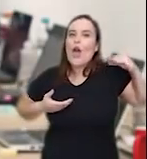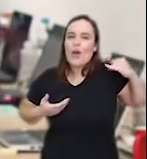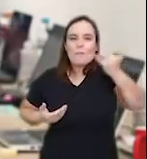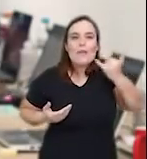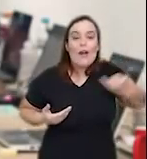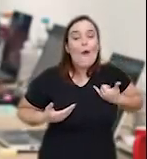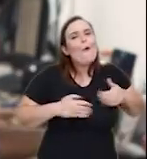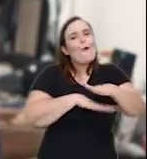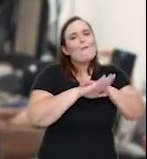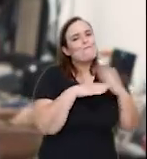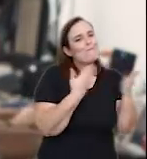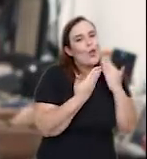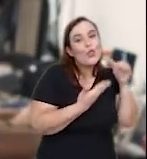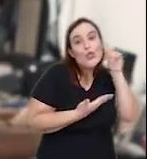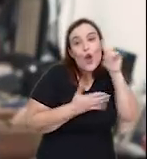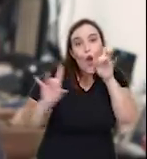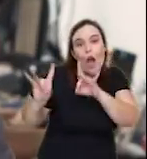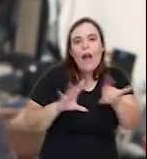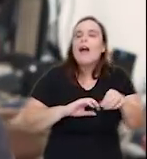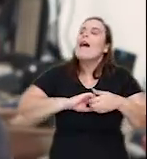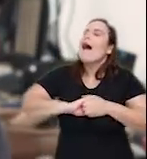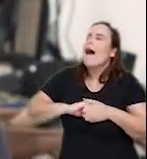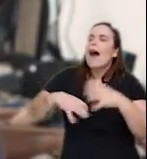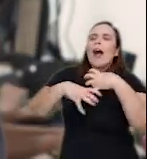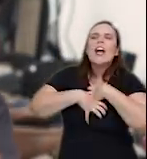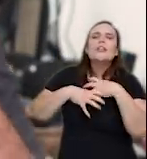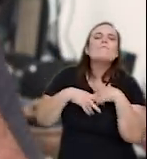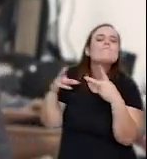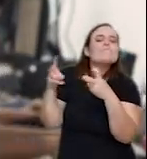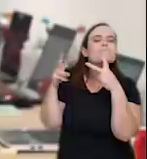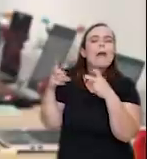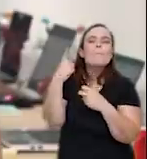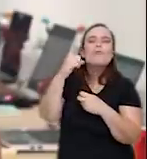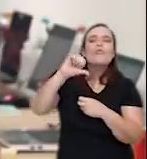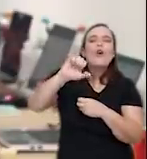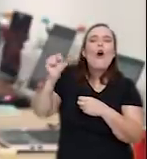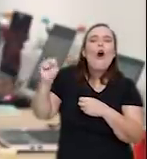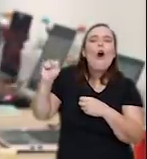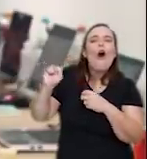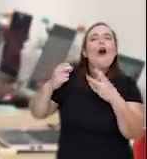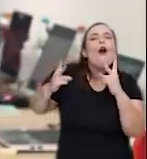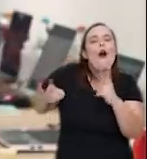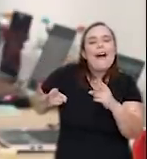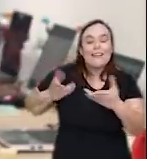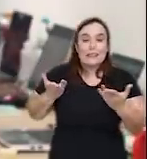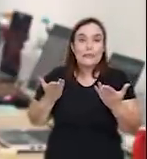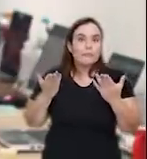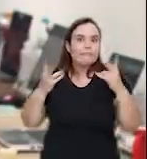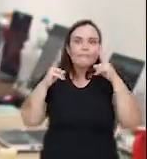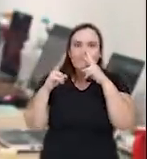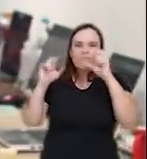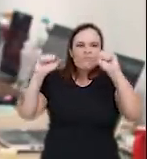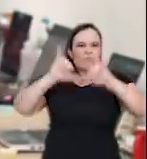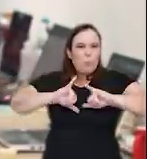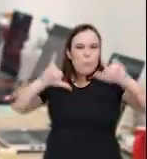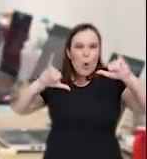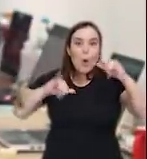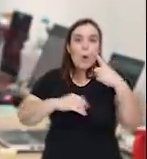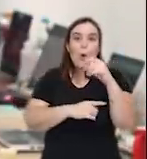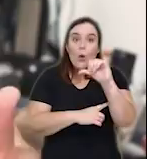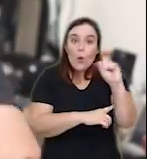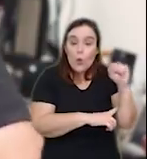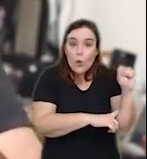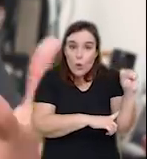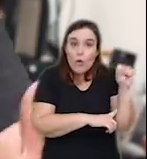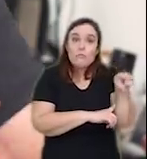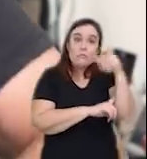falou eu falo contigo todo dia eu tô sentindo cheirinho de 88 com muito emblemático que que foi a eleição da Luiza 88 para